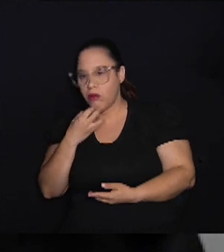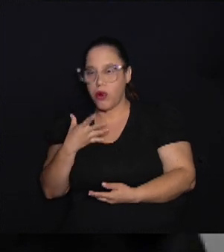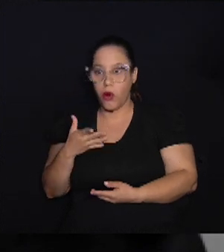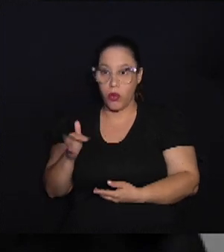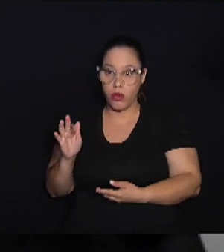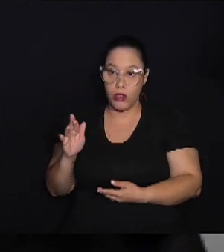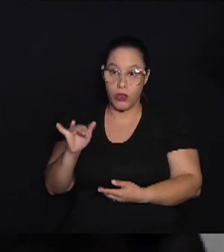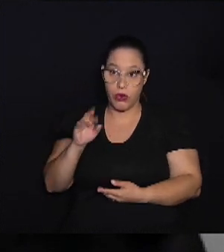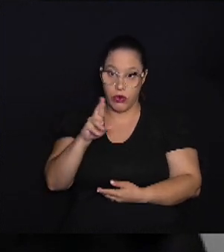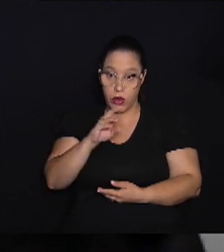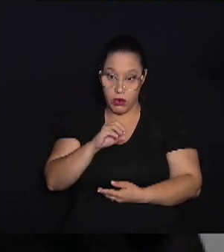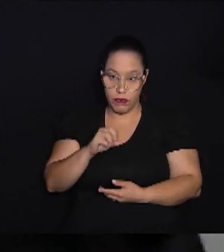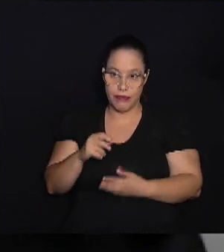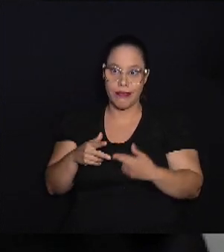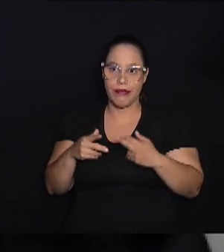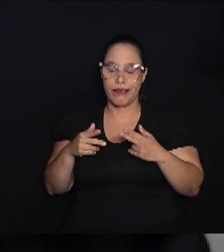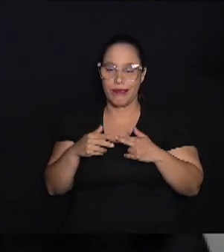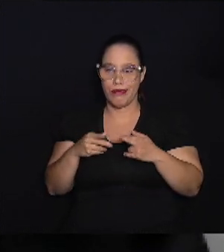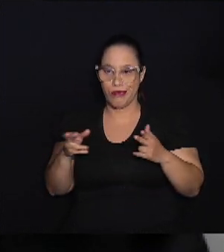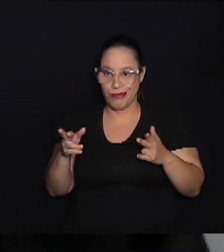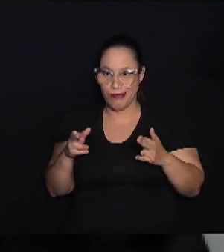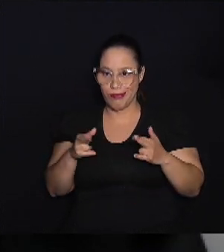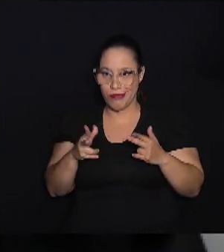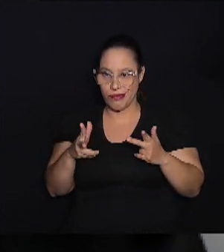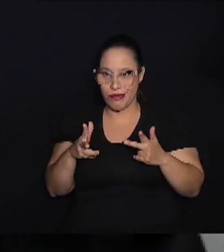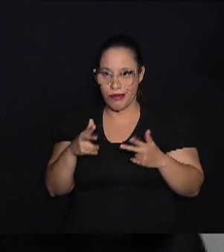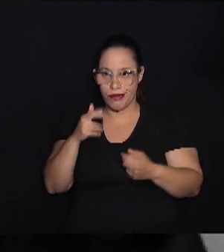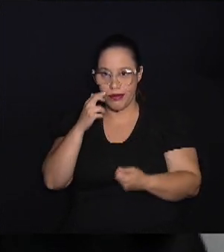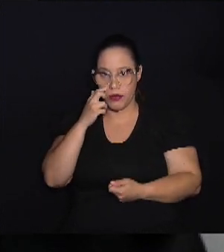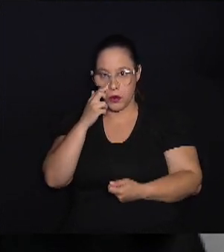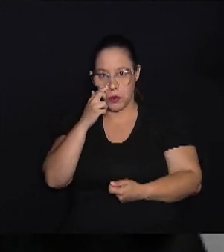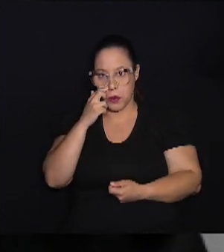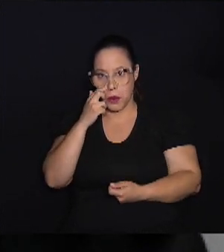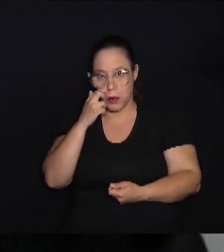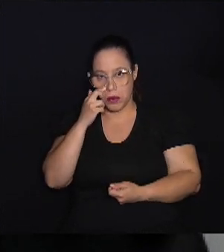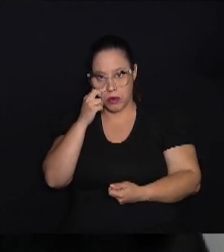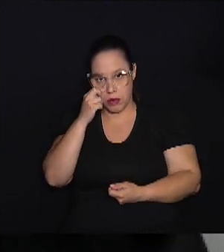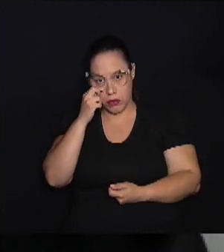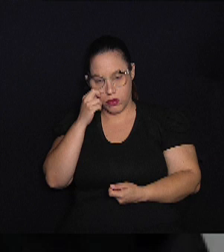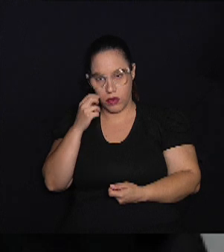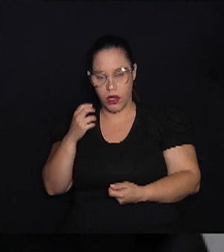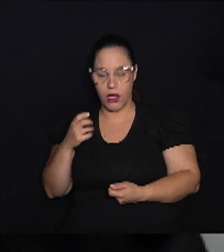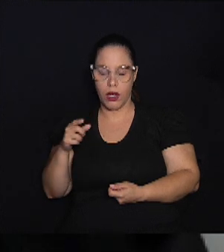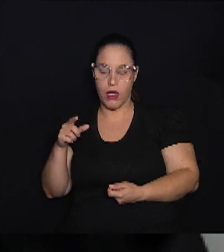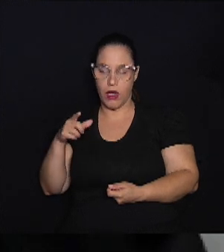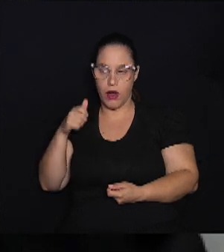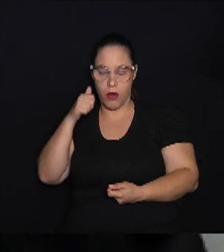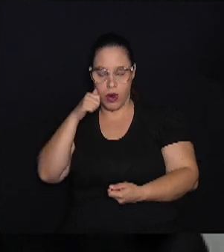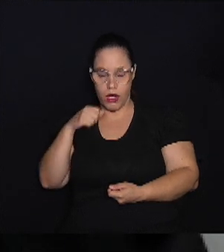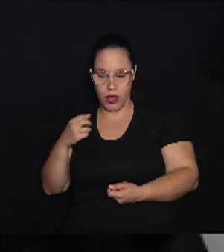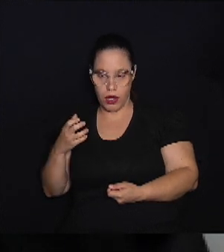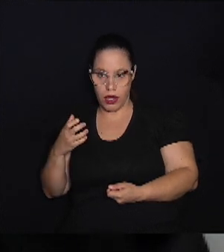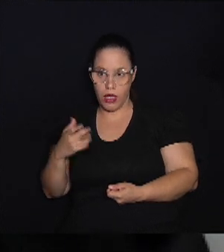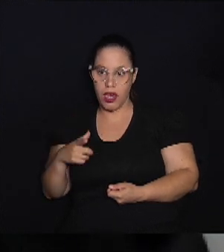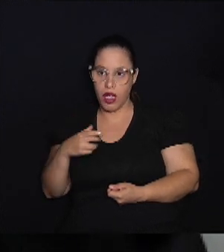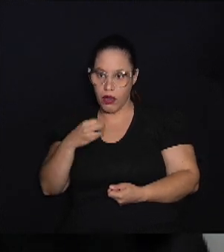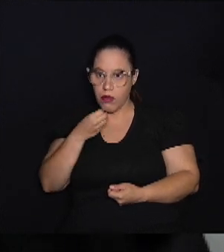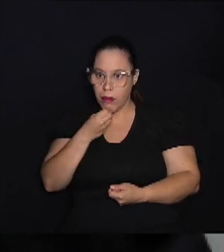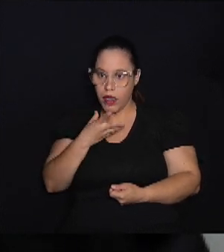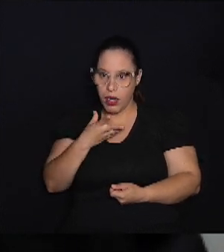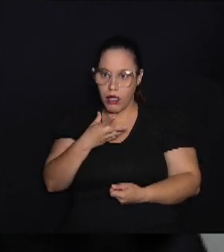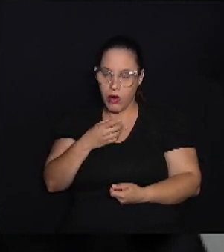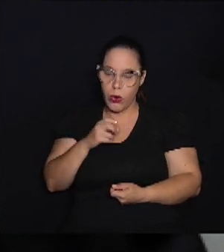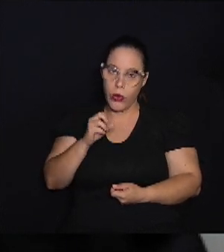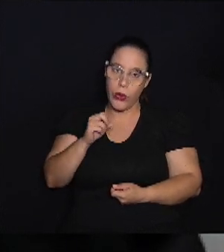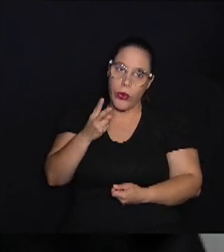muita diferença para essa mulher, seja nos 2 desfechos, né? A mulher que está saudável, está com a fertilidade boa, ou a mulher